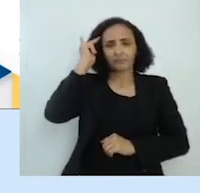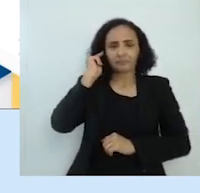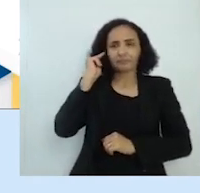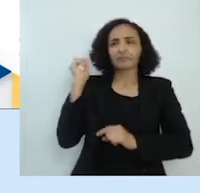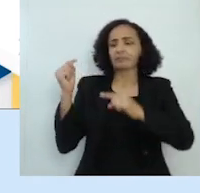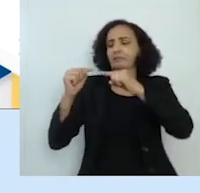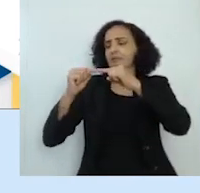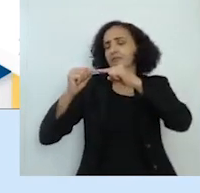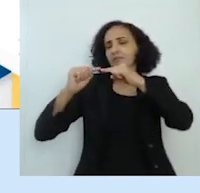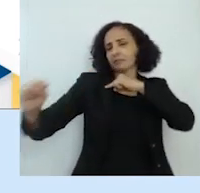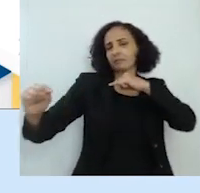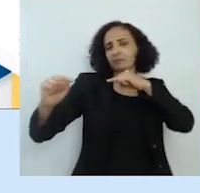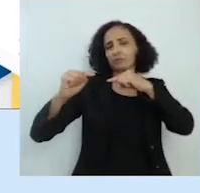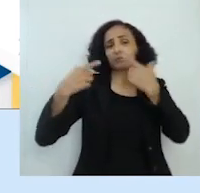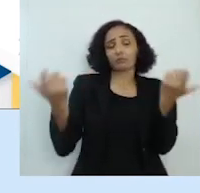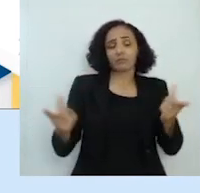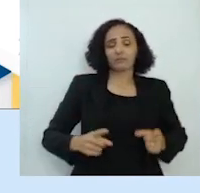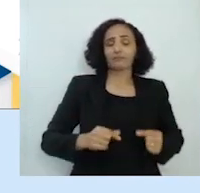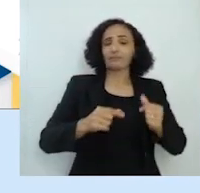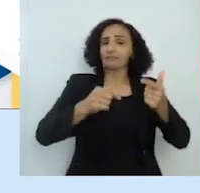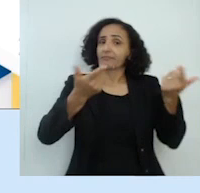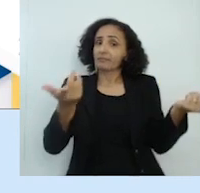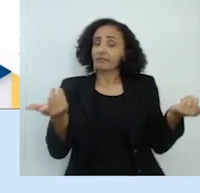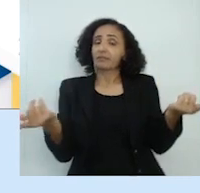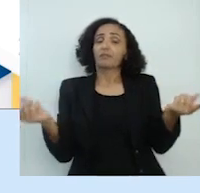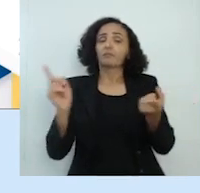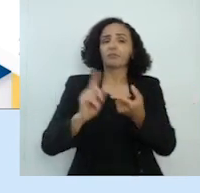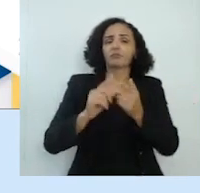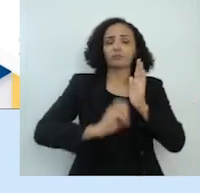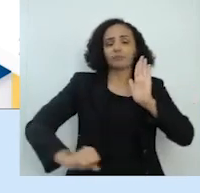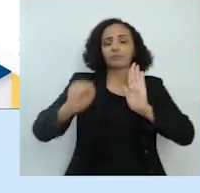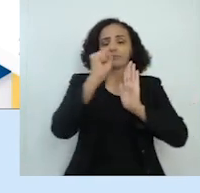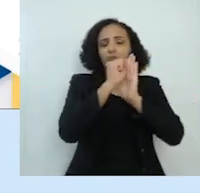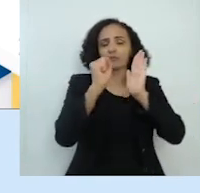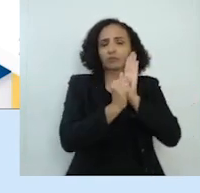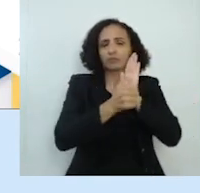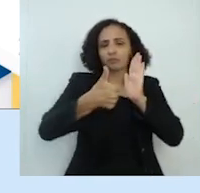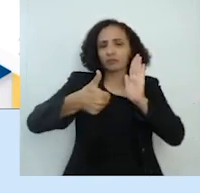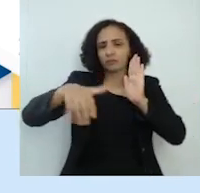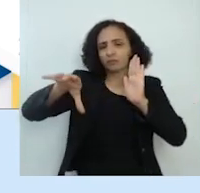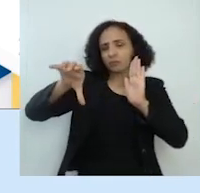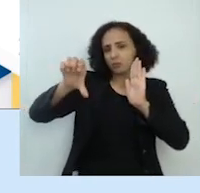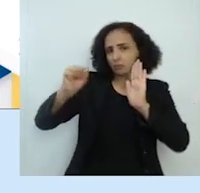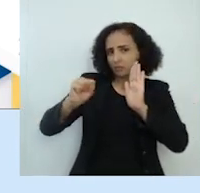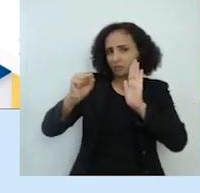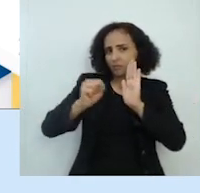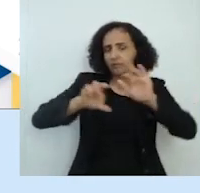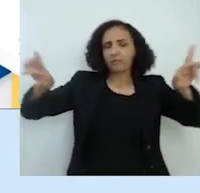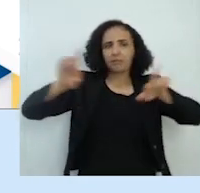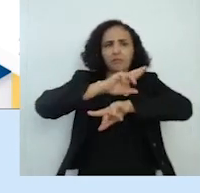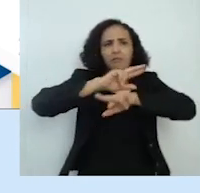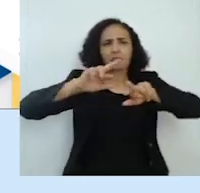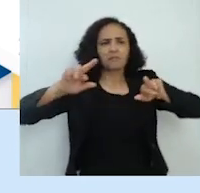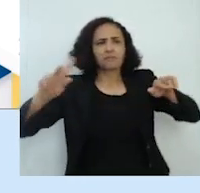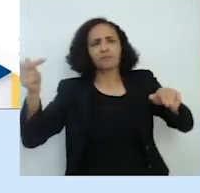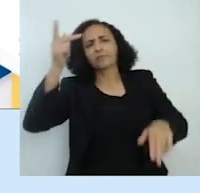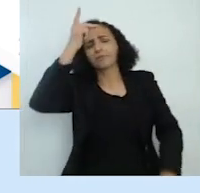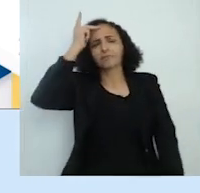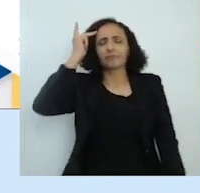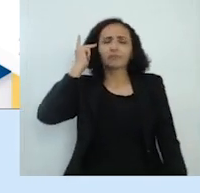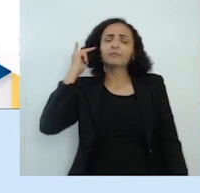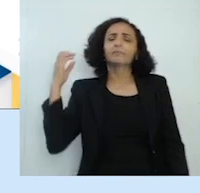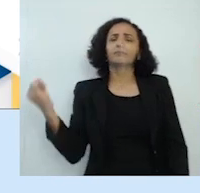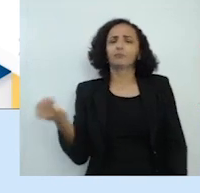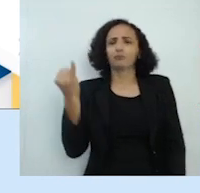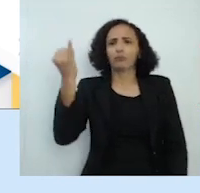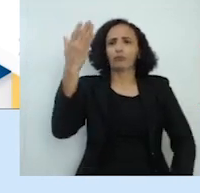modo de produção capitalista. Porque no século XIX, uma série de cientistas sociais, eles tentaram formular